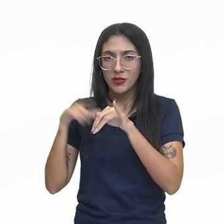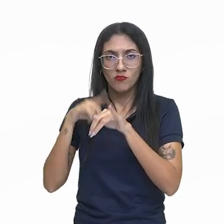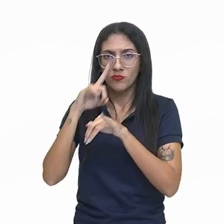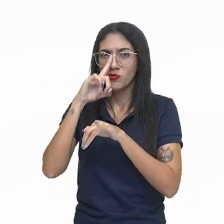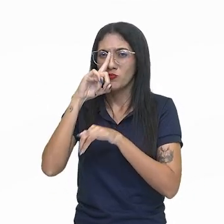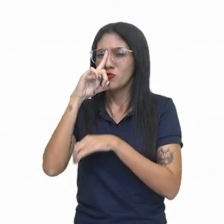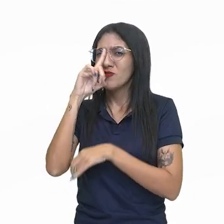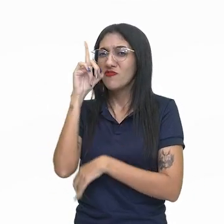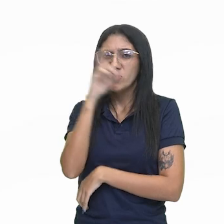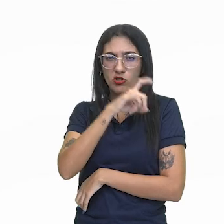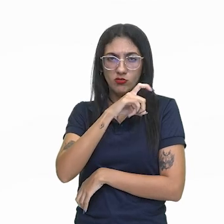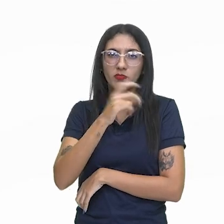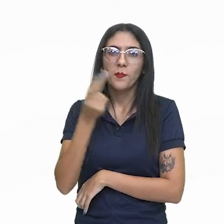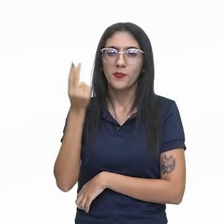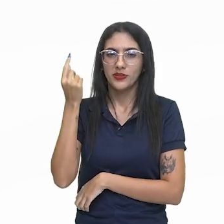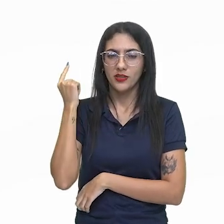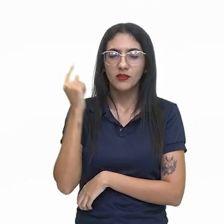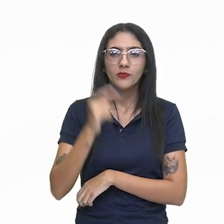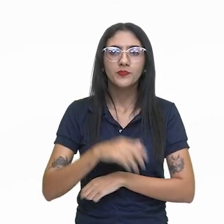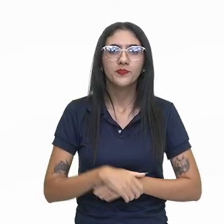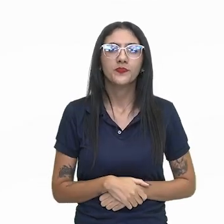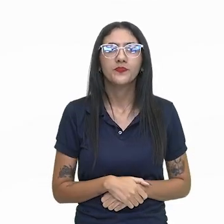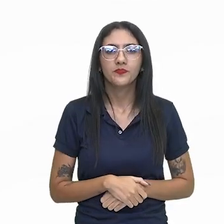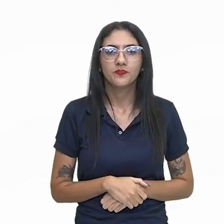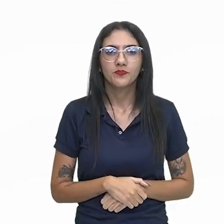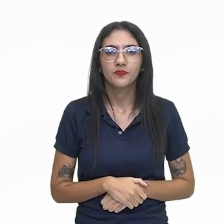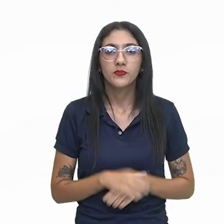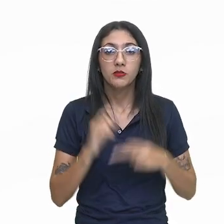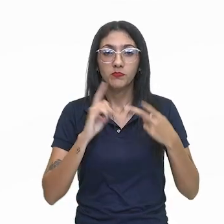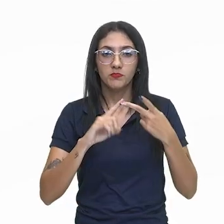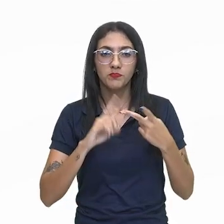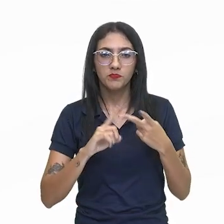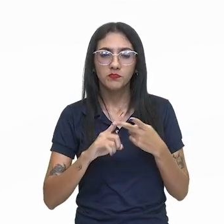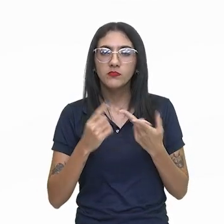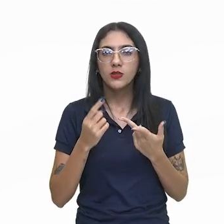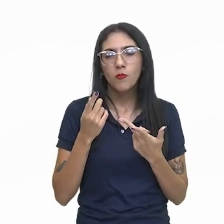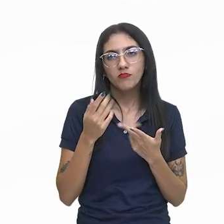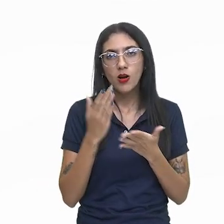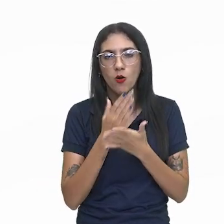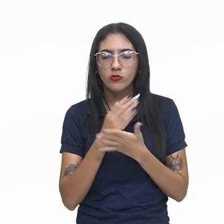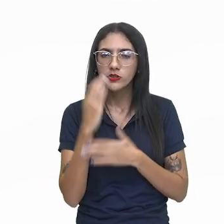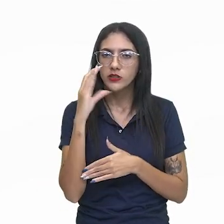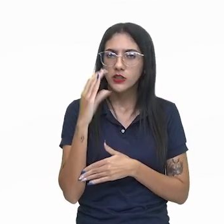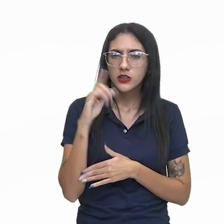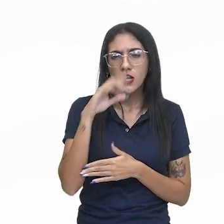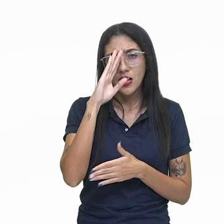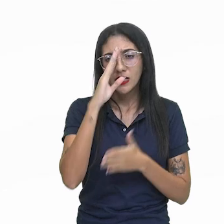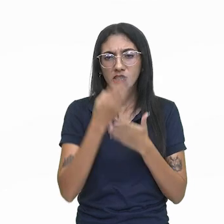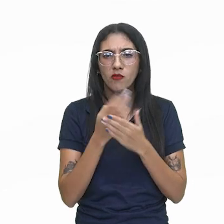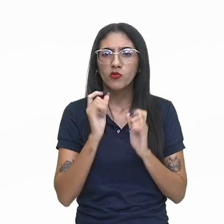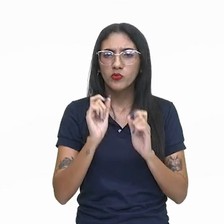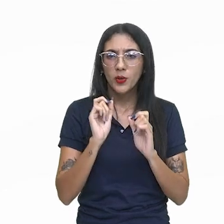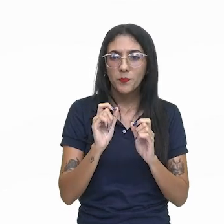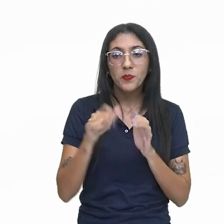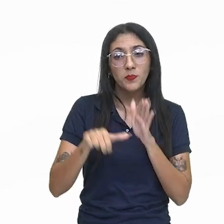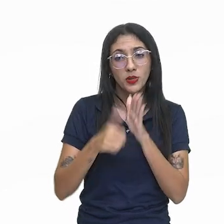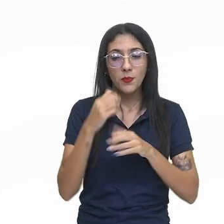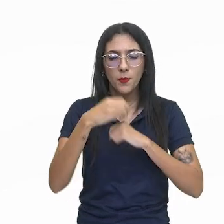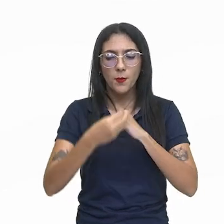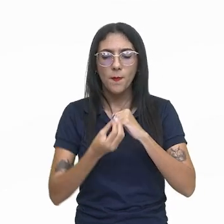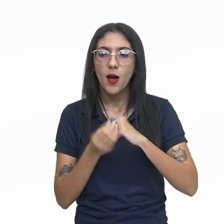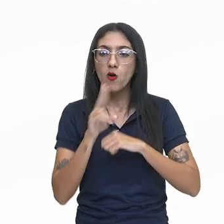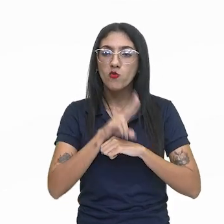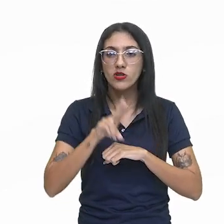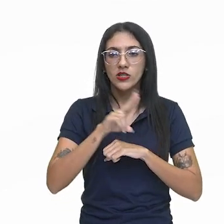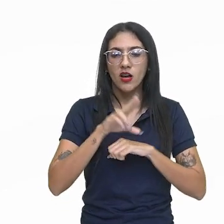período. E os críticos afirmavam que o mais provável é que os primeiros seres vivos se alimentavam de matéria